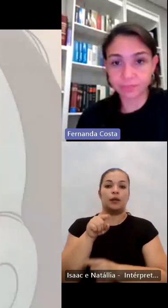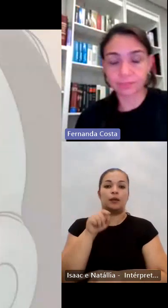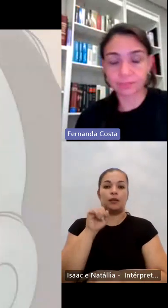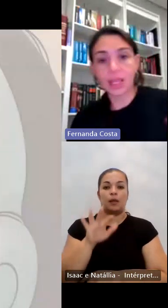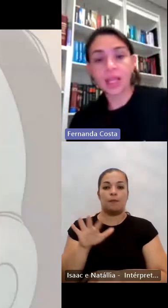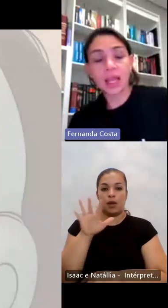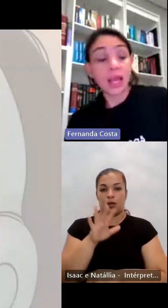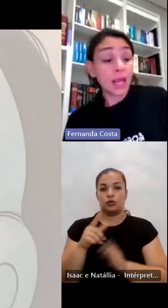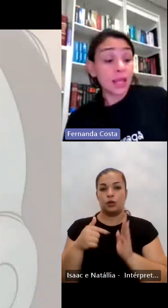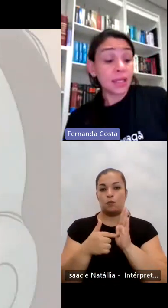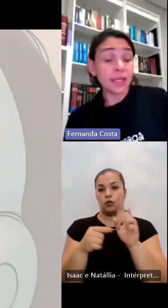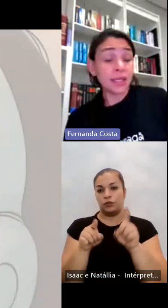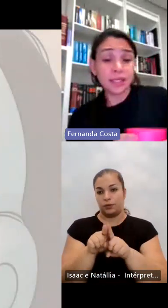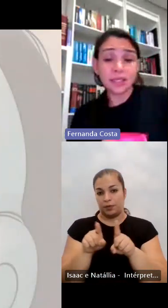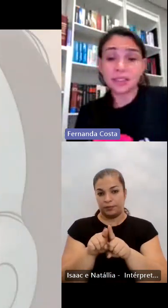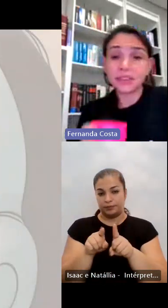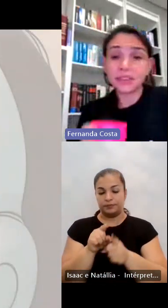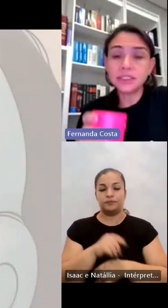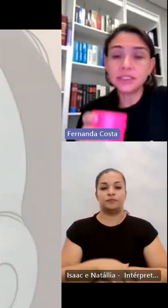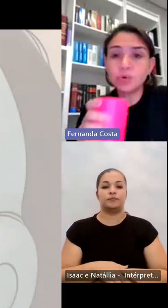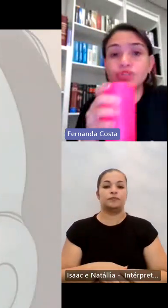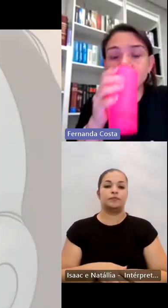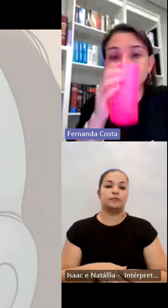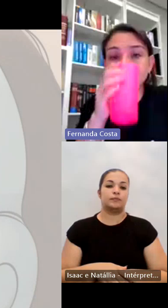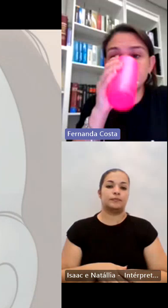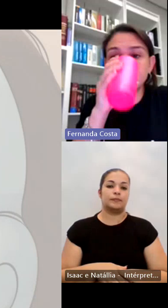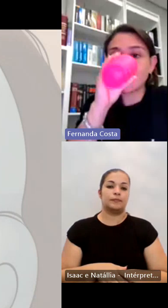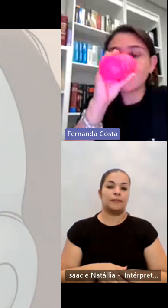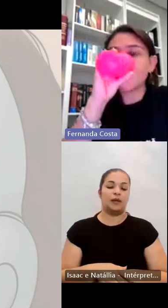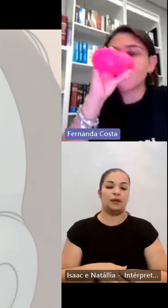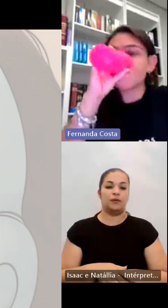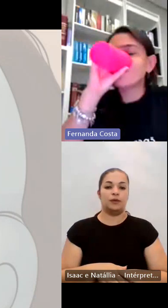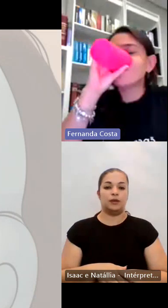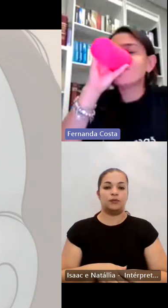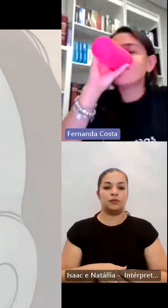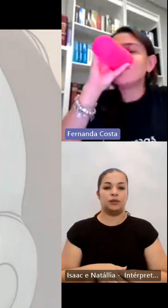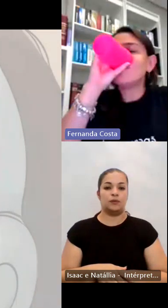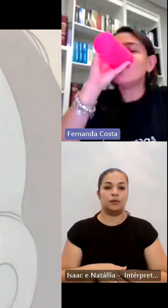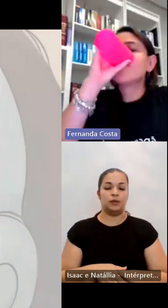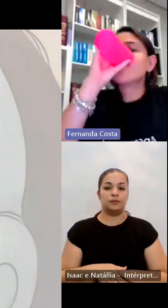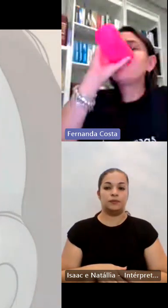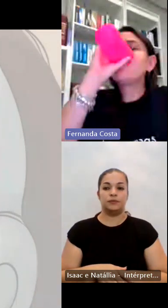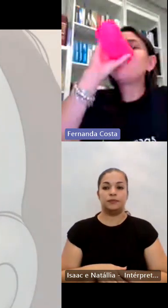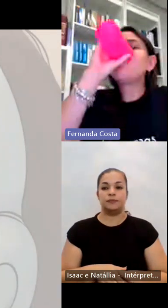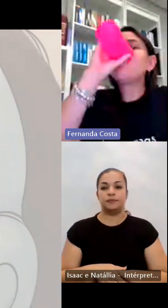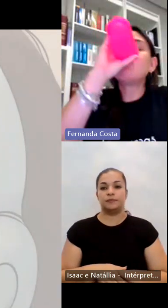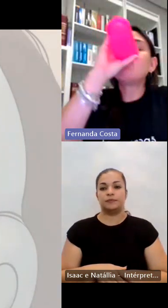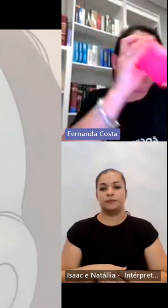também. E aí, dando continuidade...